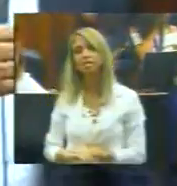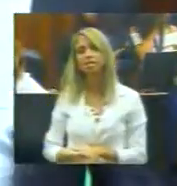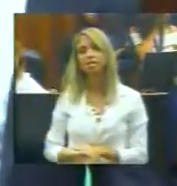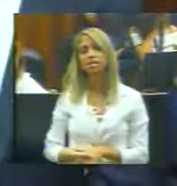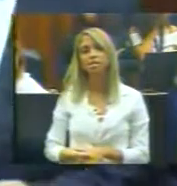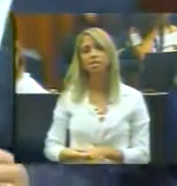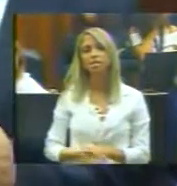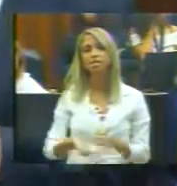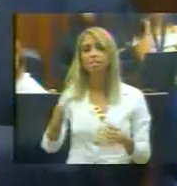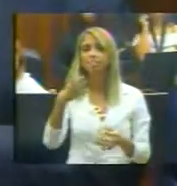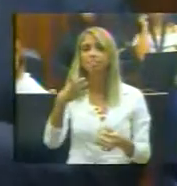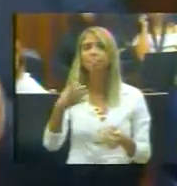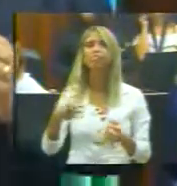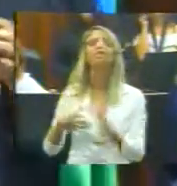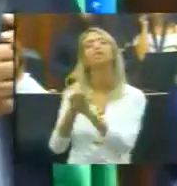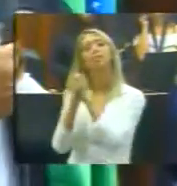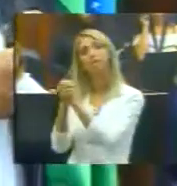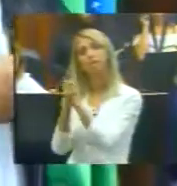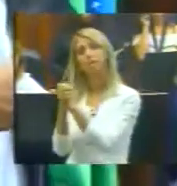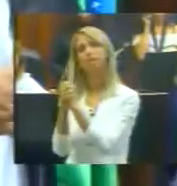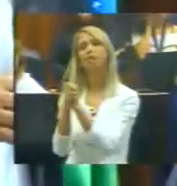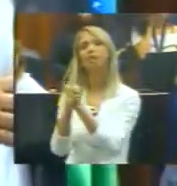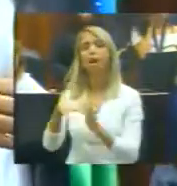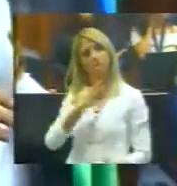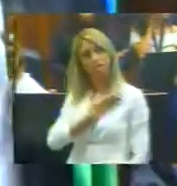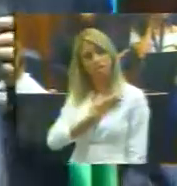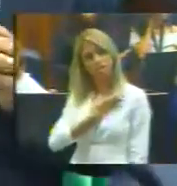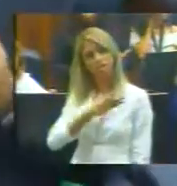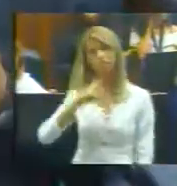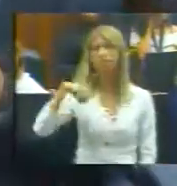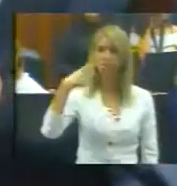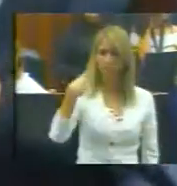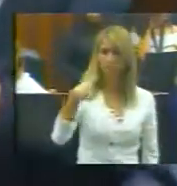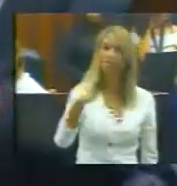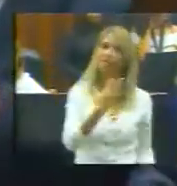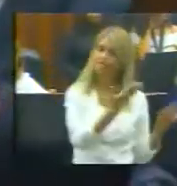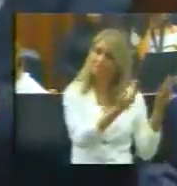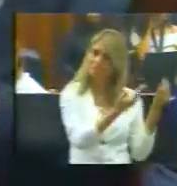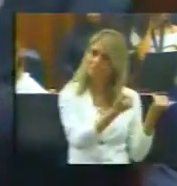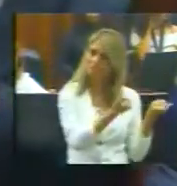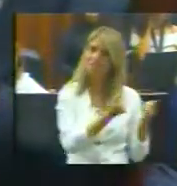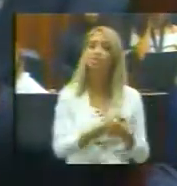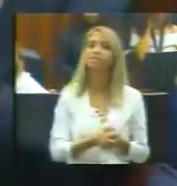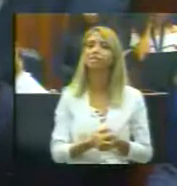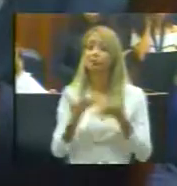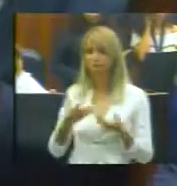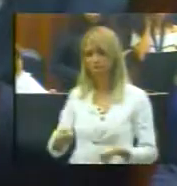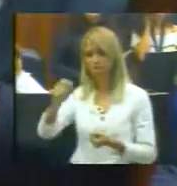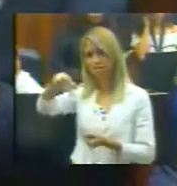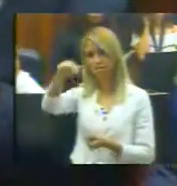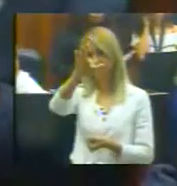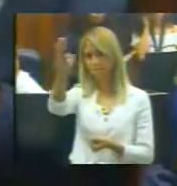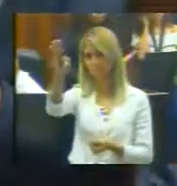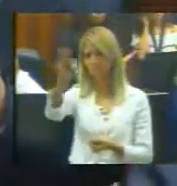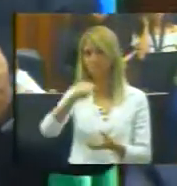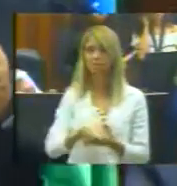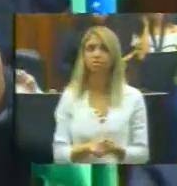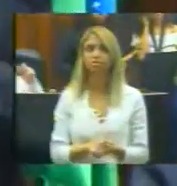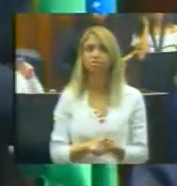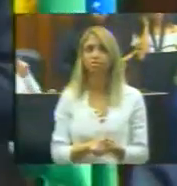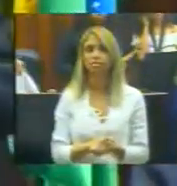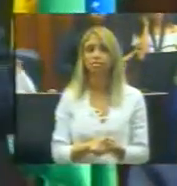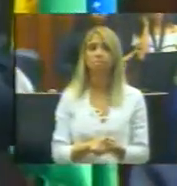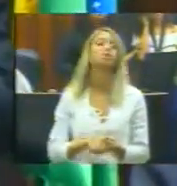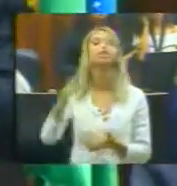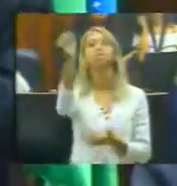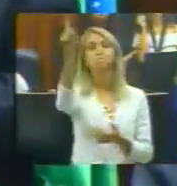para cumprimentar meu colega deputado juvenil, eleito aqui da região dos Lagos, do município de Armação